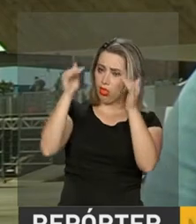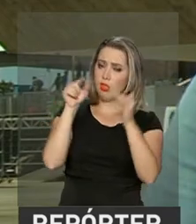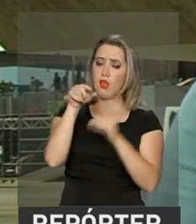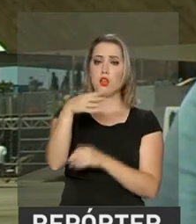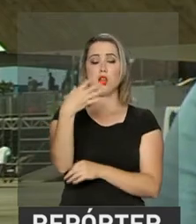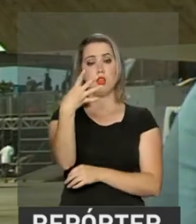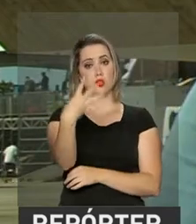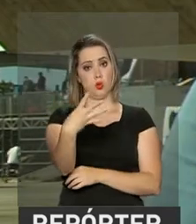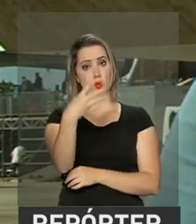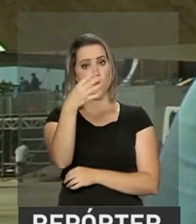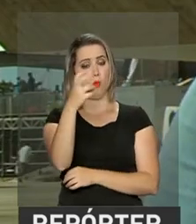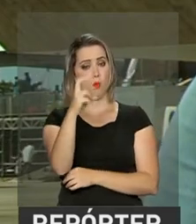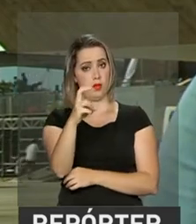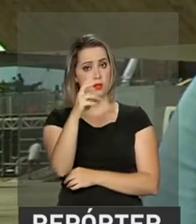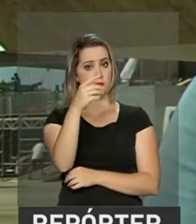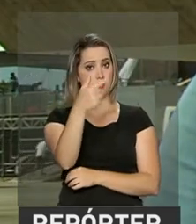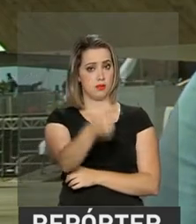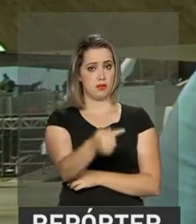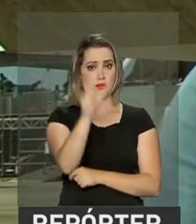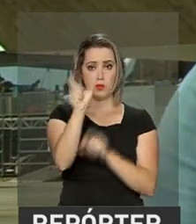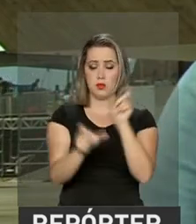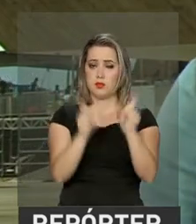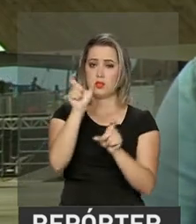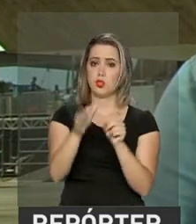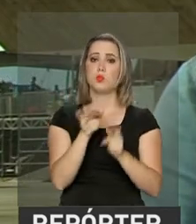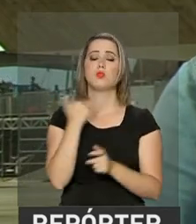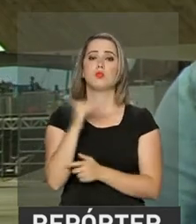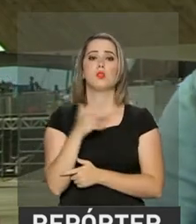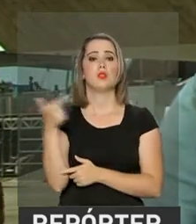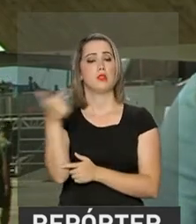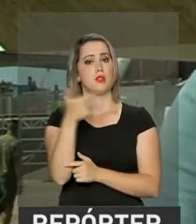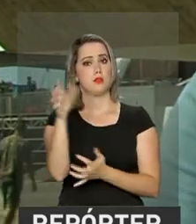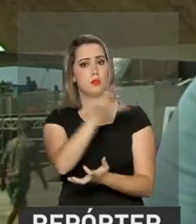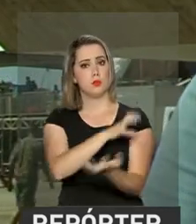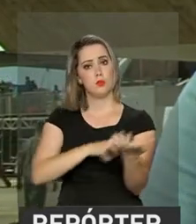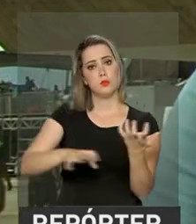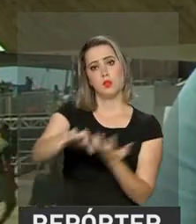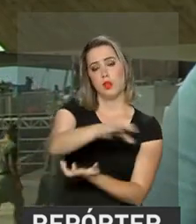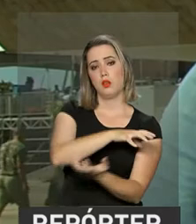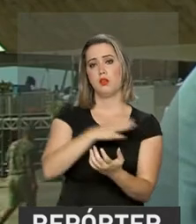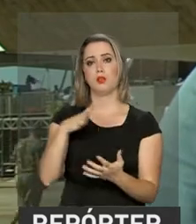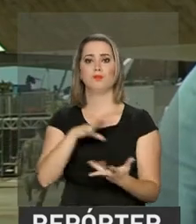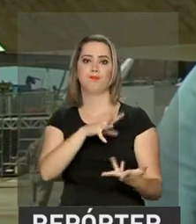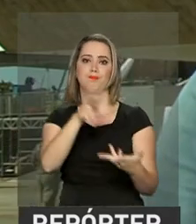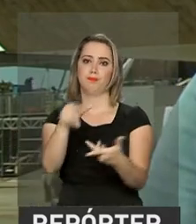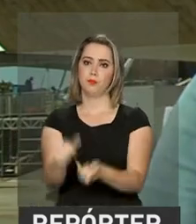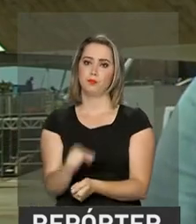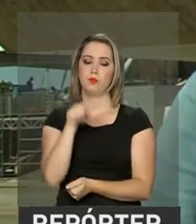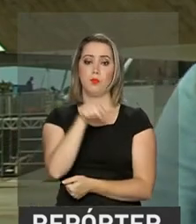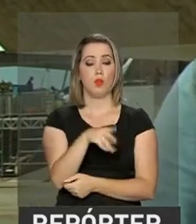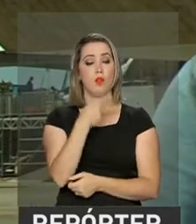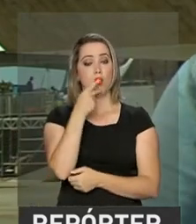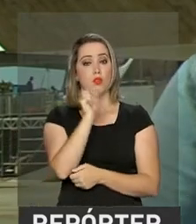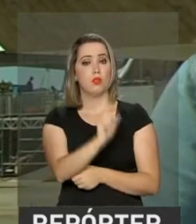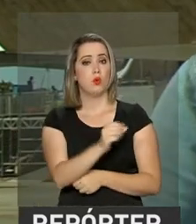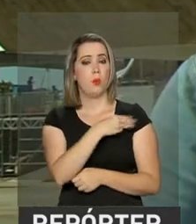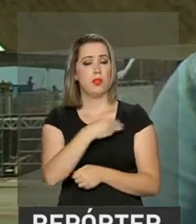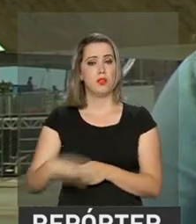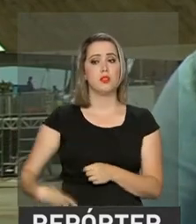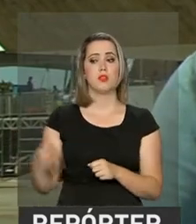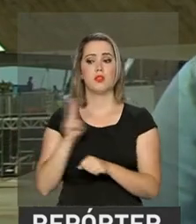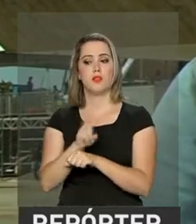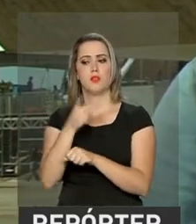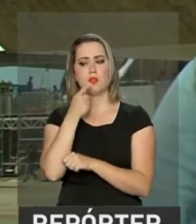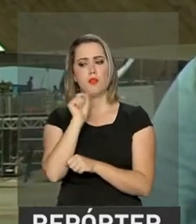aos 467 soldados mortos na Segunda Guerra Mundial. Para o ministro da Defesa, Raul Jungmann, o envio das